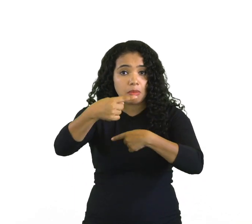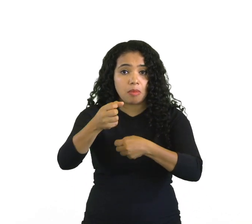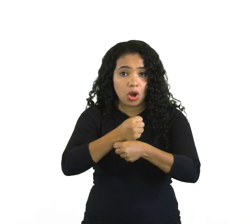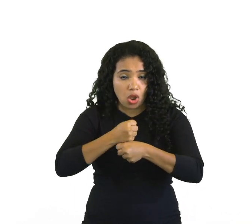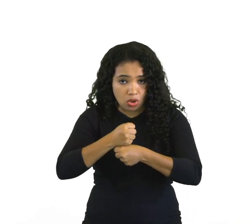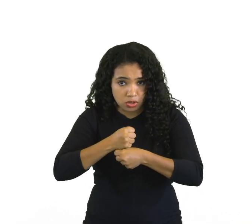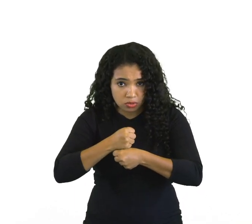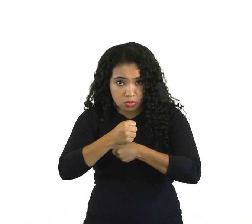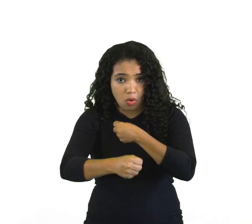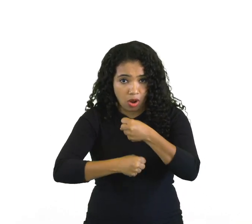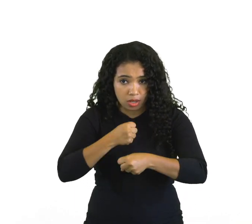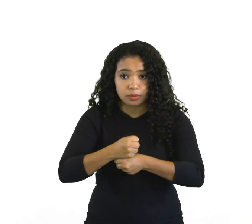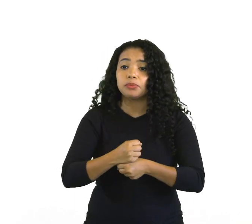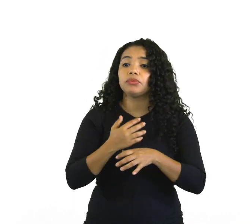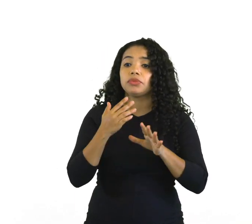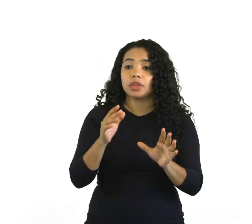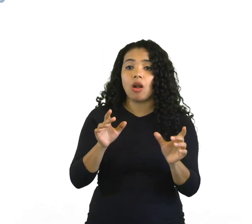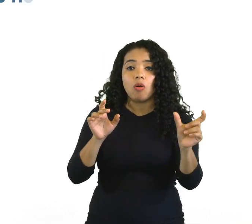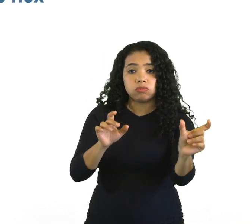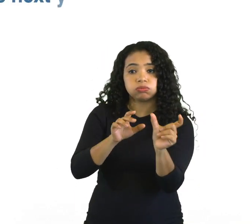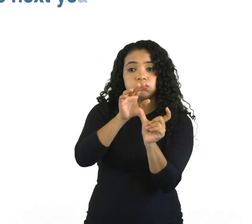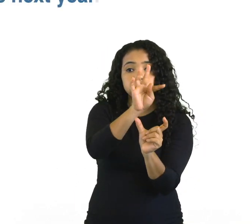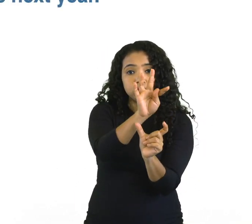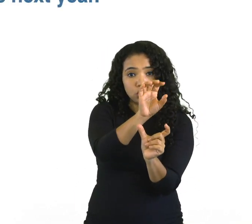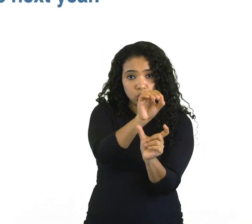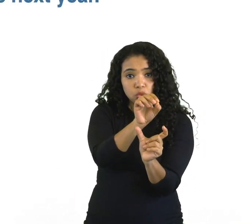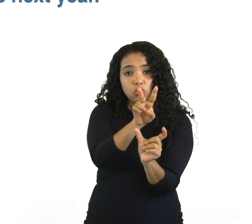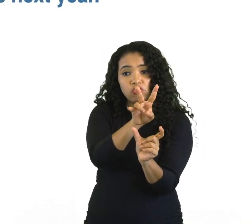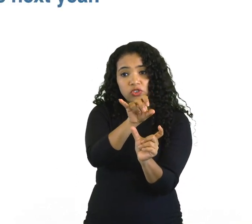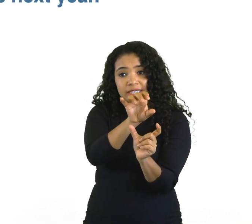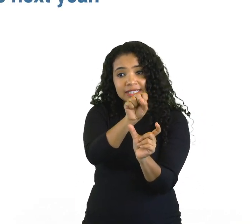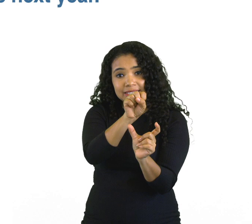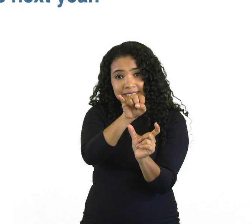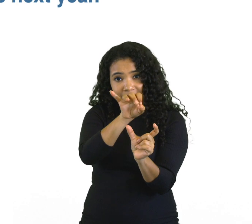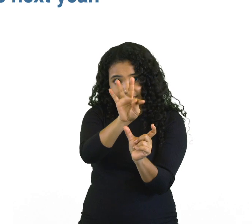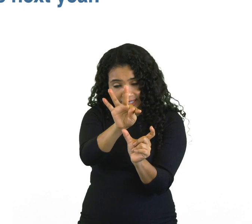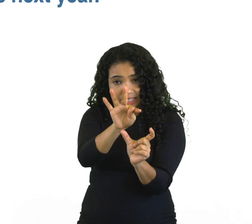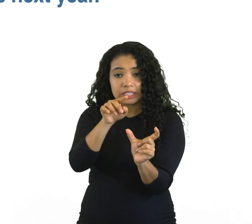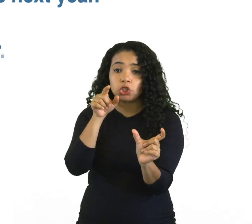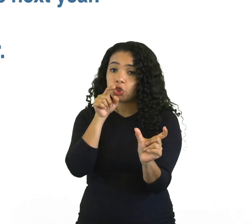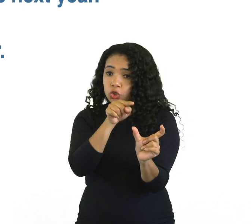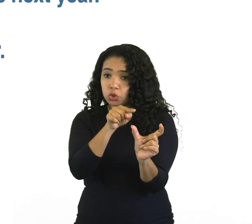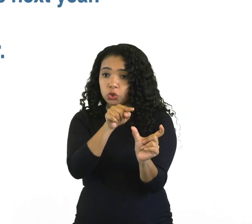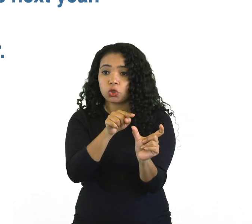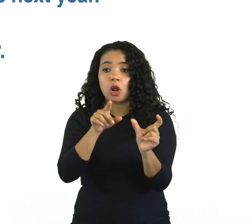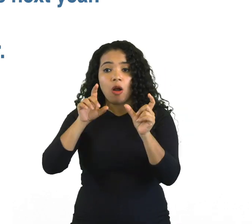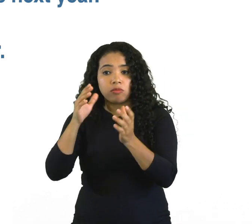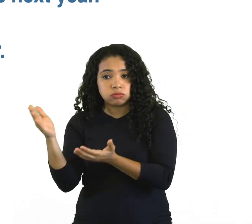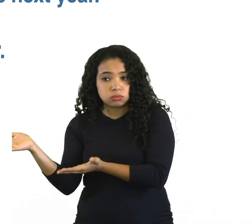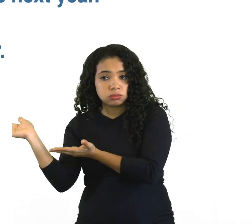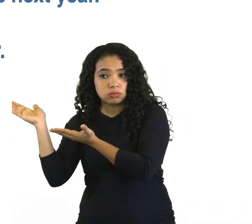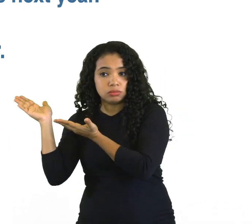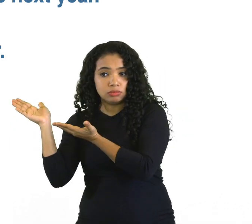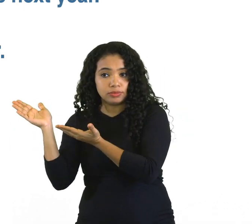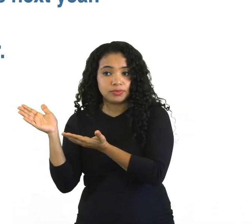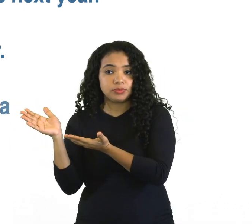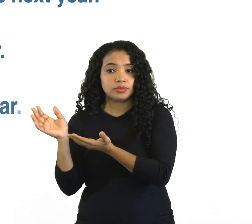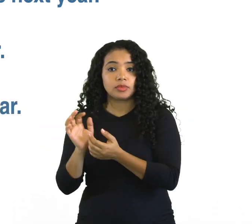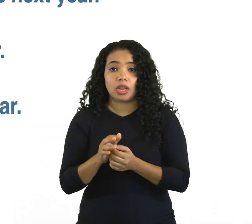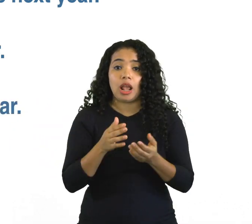my friends next year. Nós visitaremos. They will visit my friends next year.